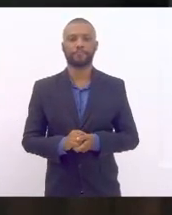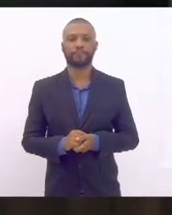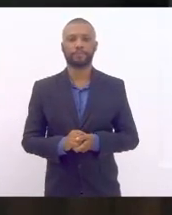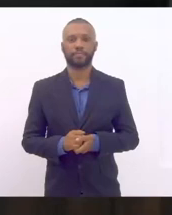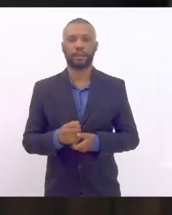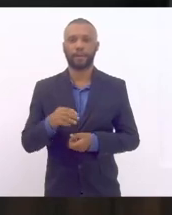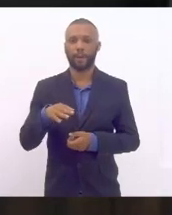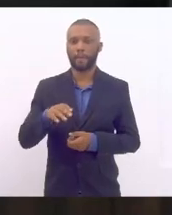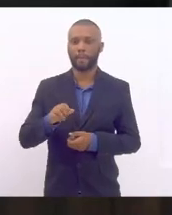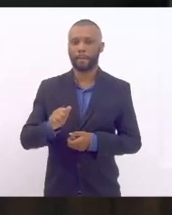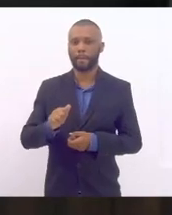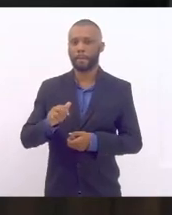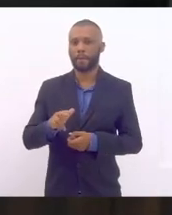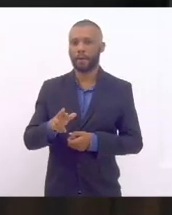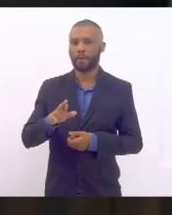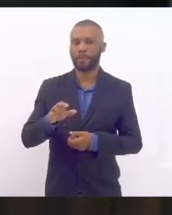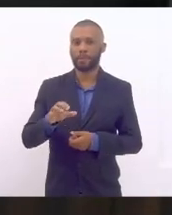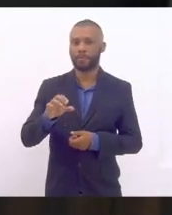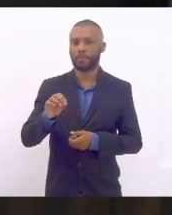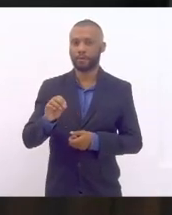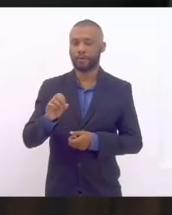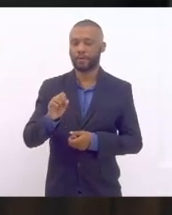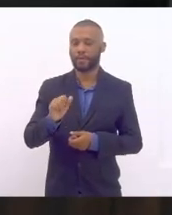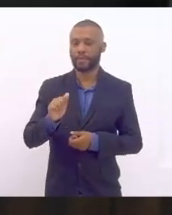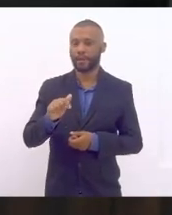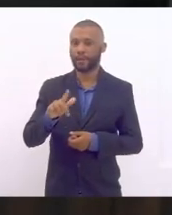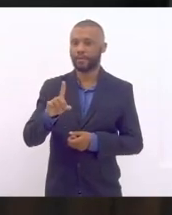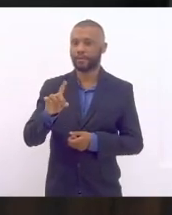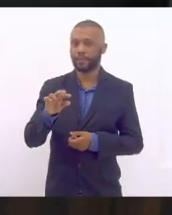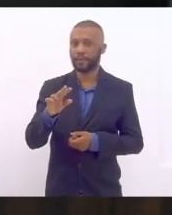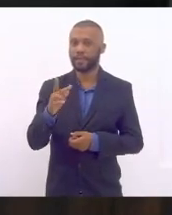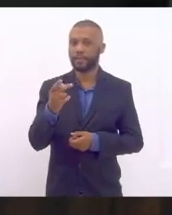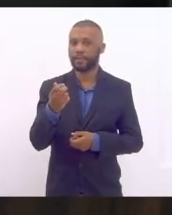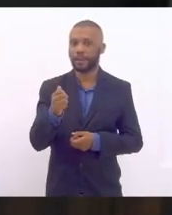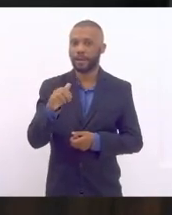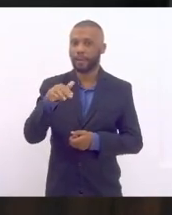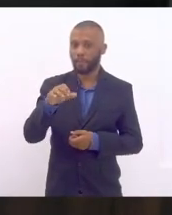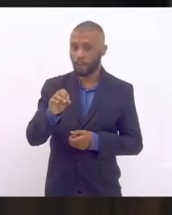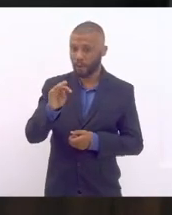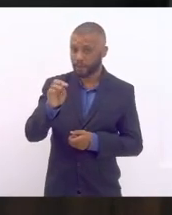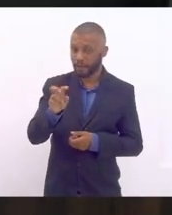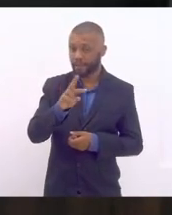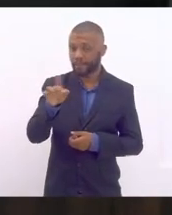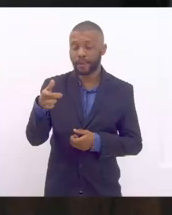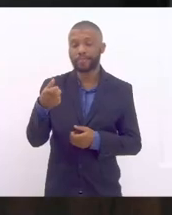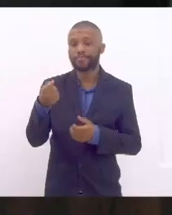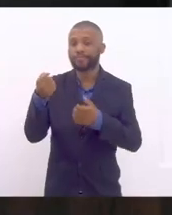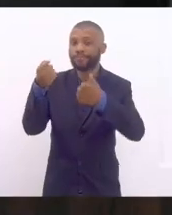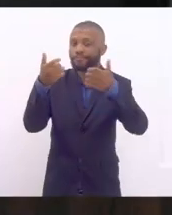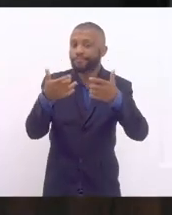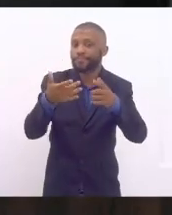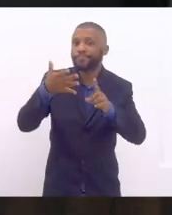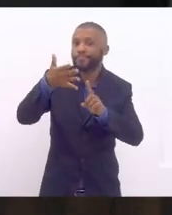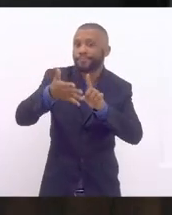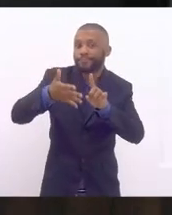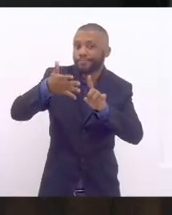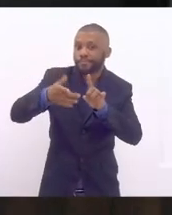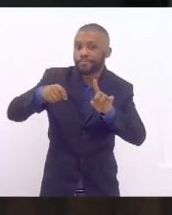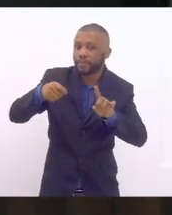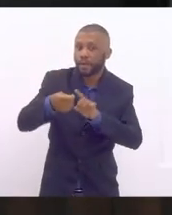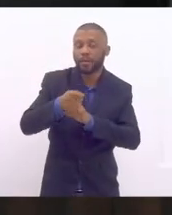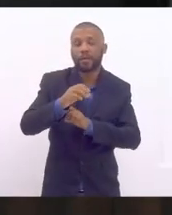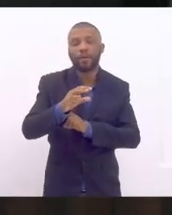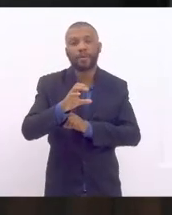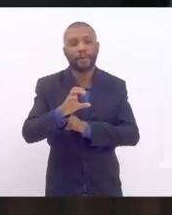Oi Maurício Saldanha Mota e vai falar em nome do CEFET